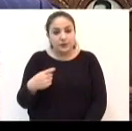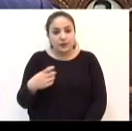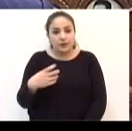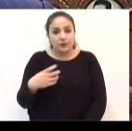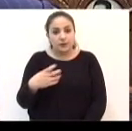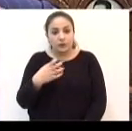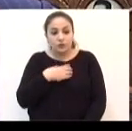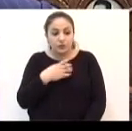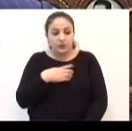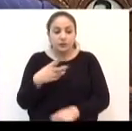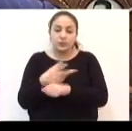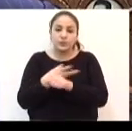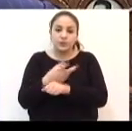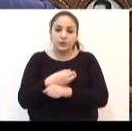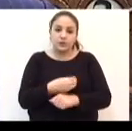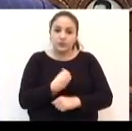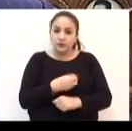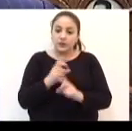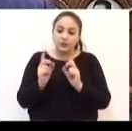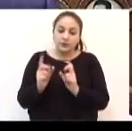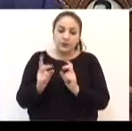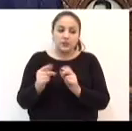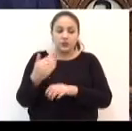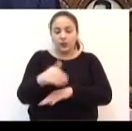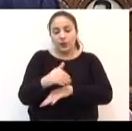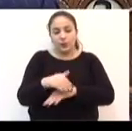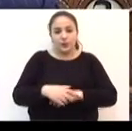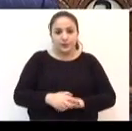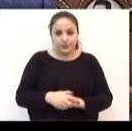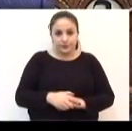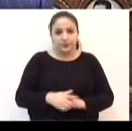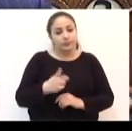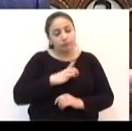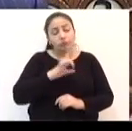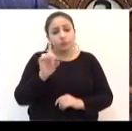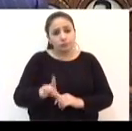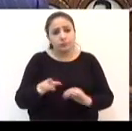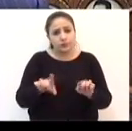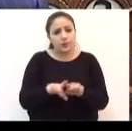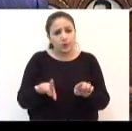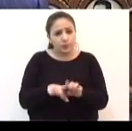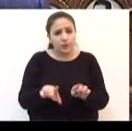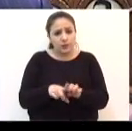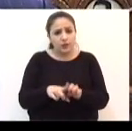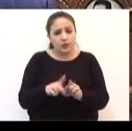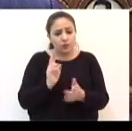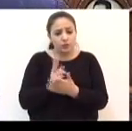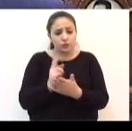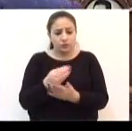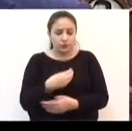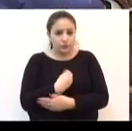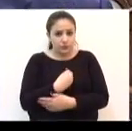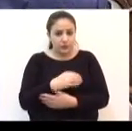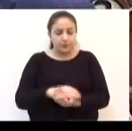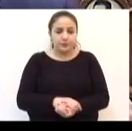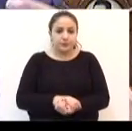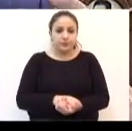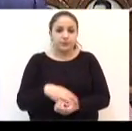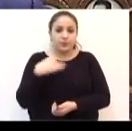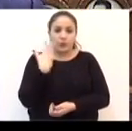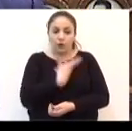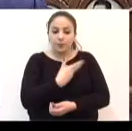de buscar a sobrevivência que é comercializando na rua. E eles têm direito também, eles têm direito à sobrevivência. E nós precisamos construir